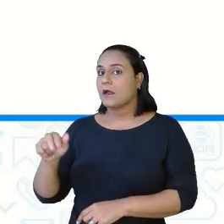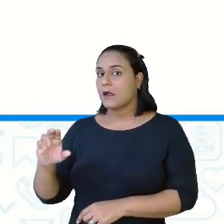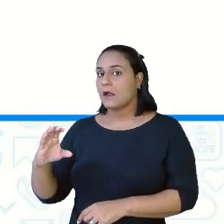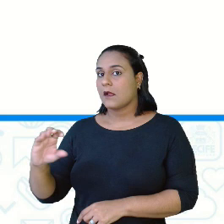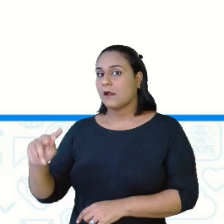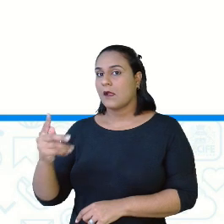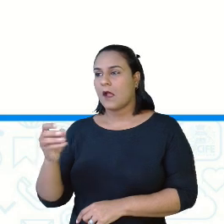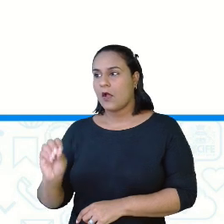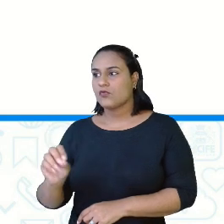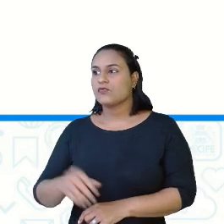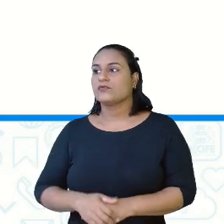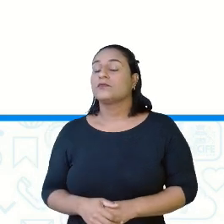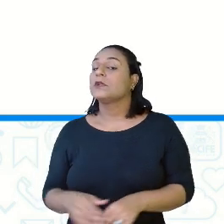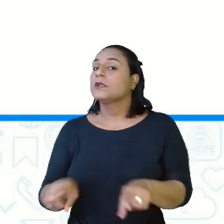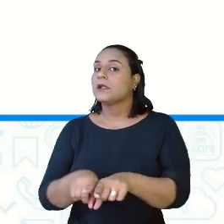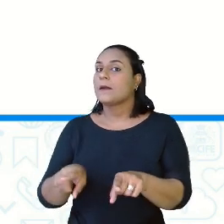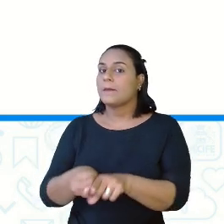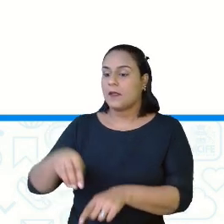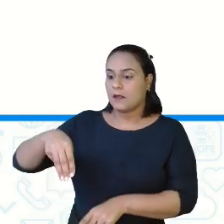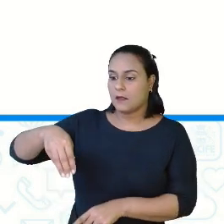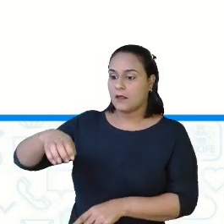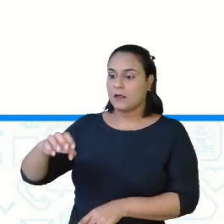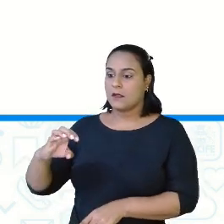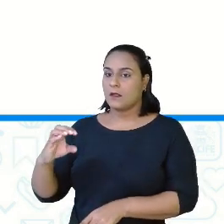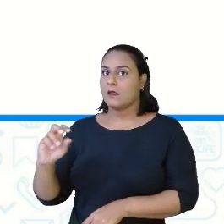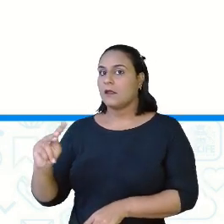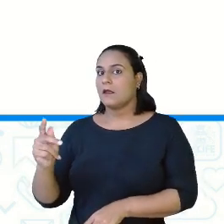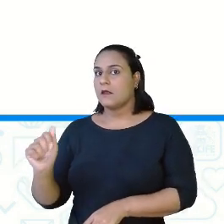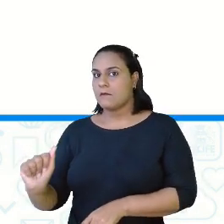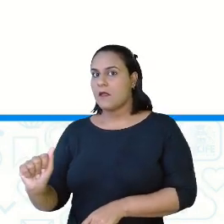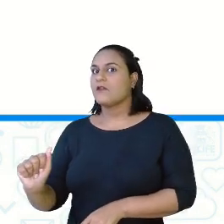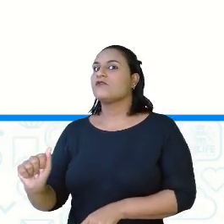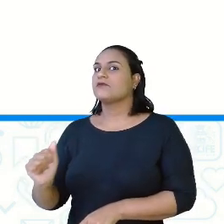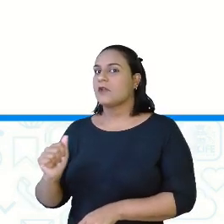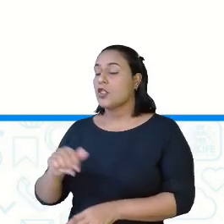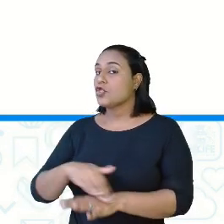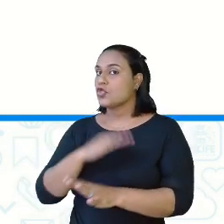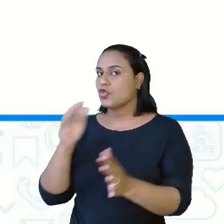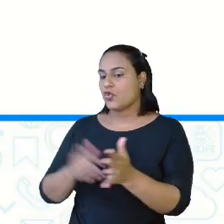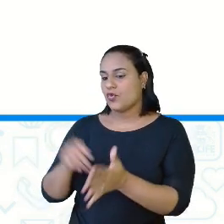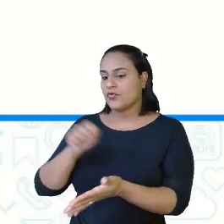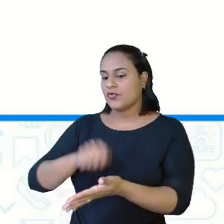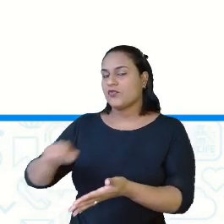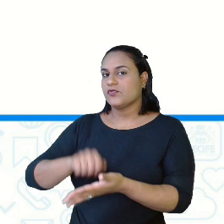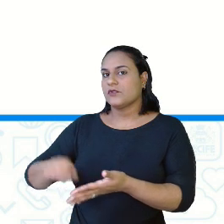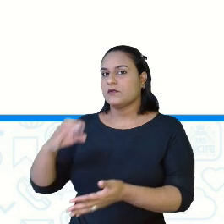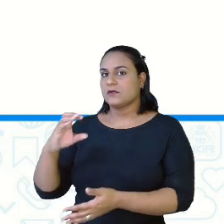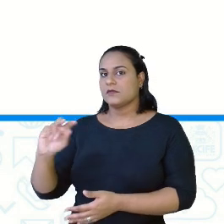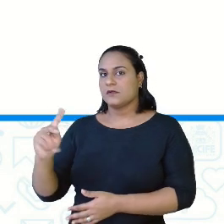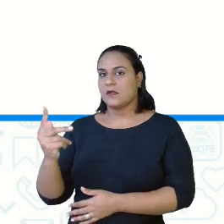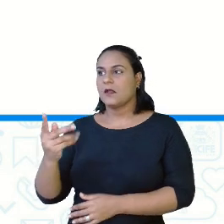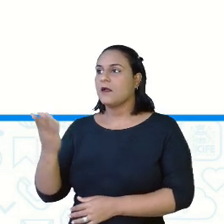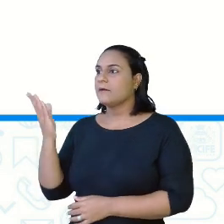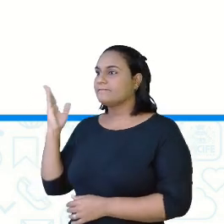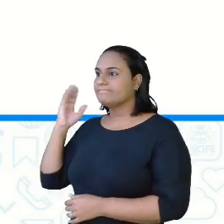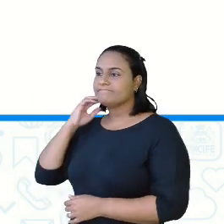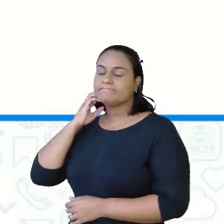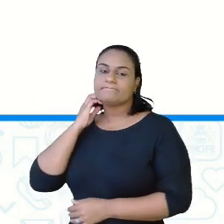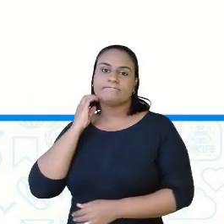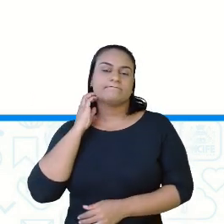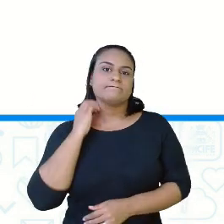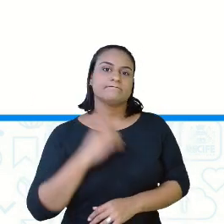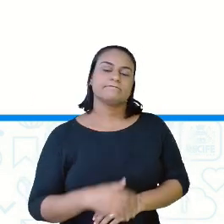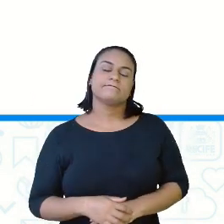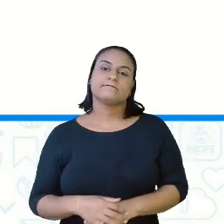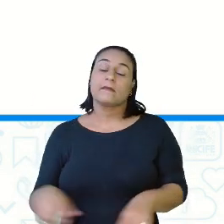como a palavra mecha. Todas essas são grafadas com CH, são exceções das regras, certo?